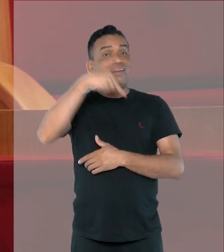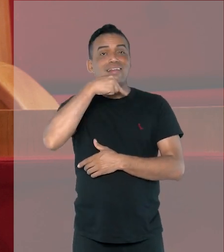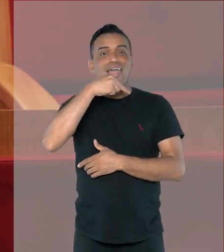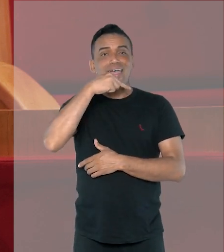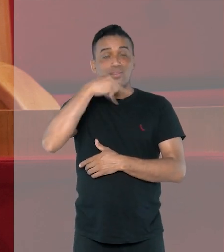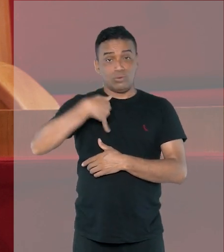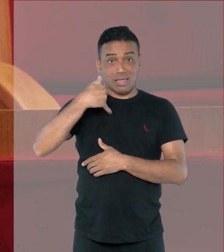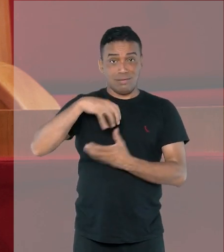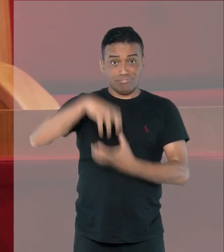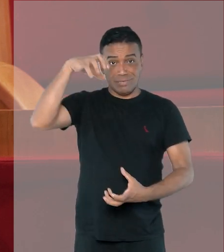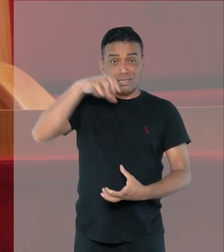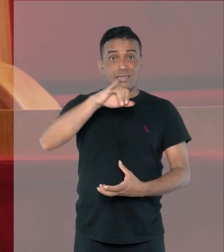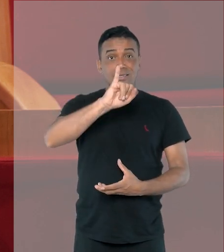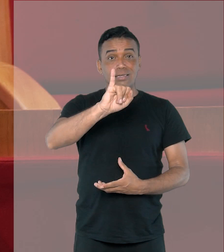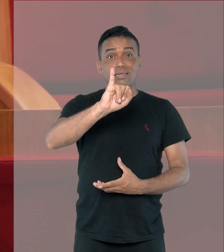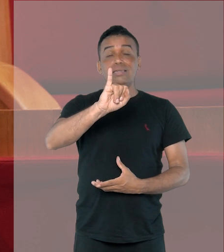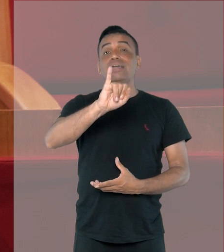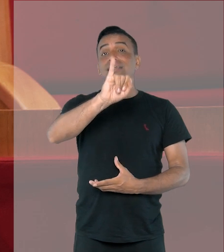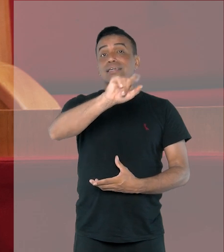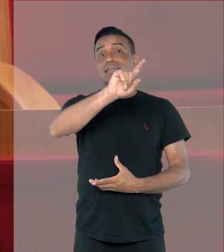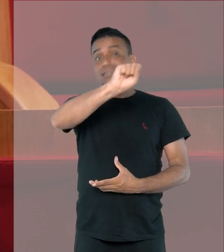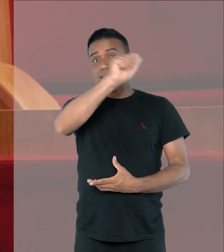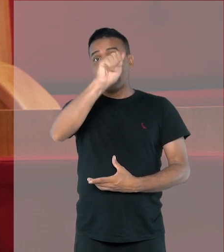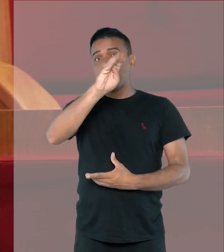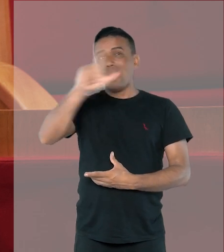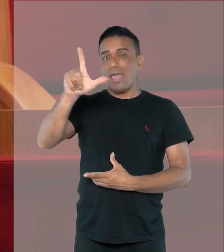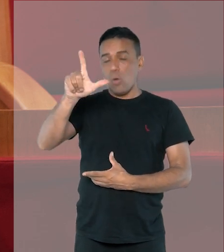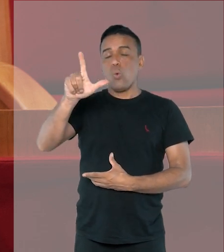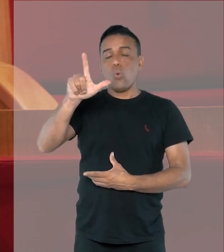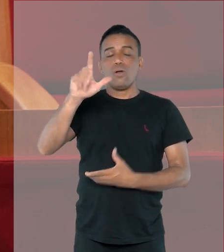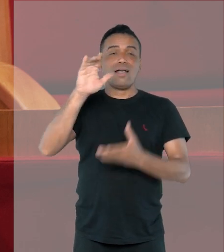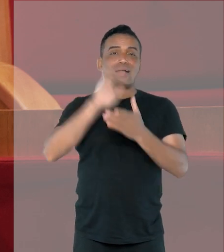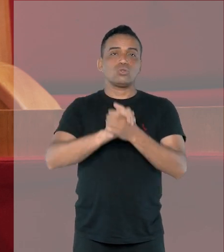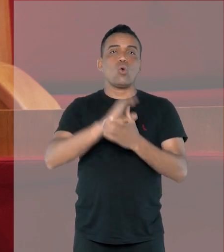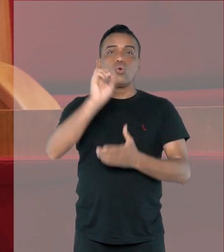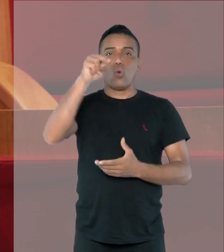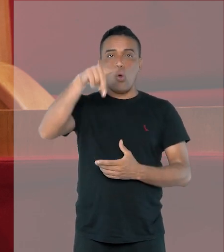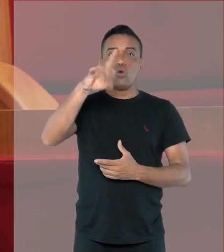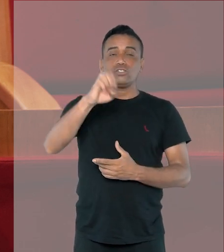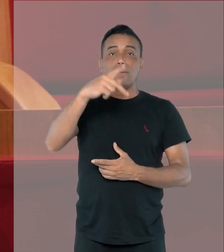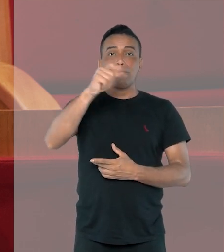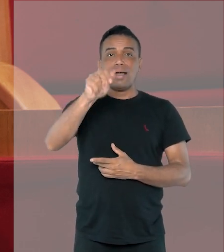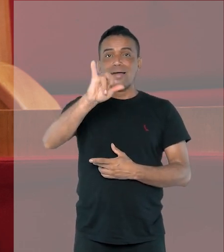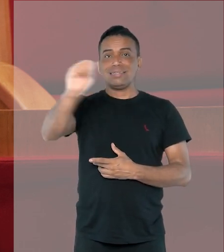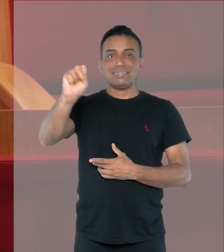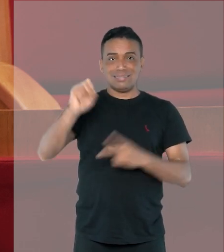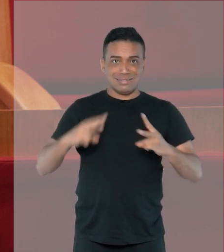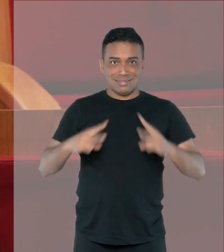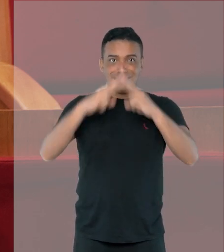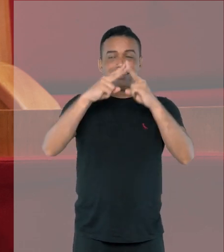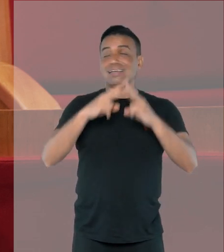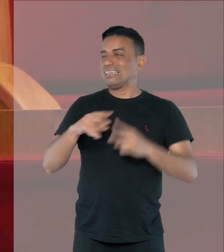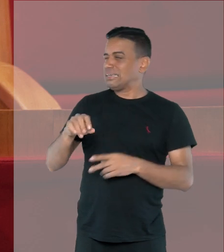é a Isabel de Orleans, que casou com o Conde de Paris. Maior casamento, se a Isabel soubesse disso. Né? Pois é,